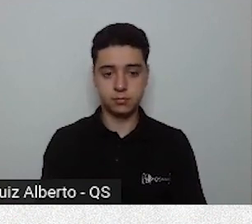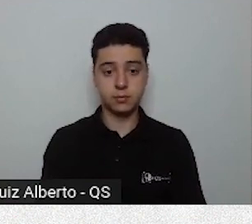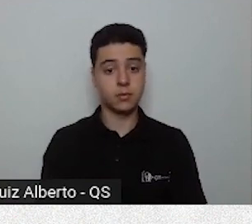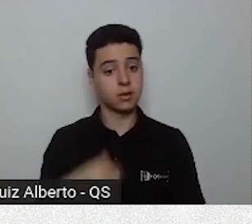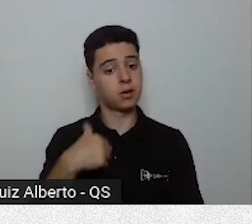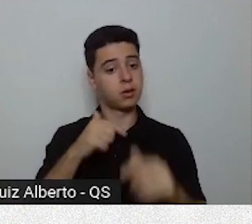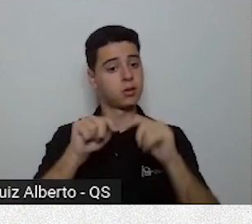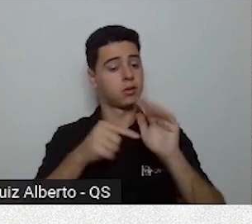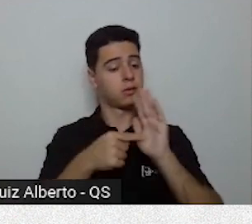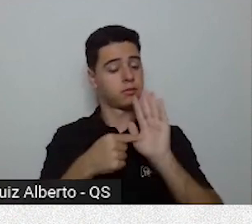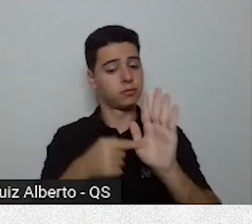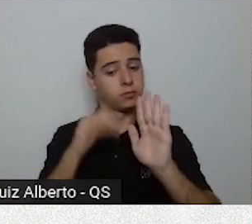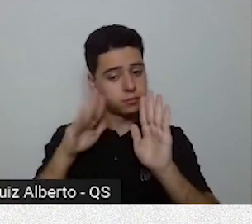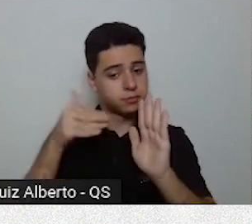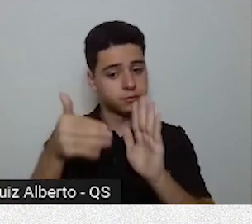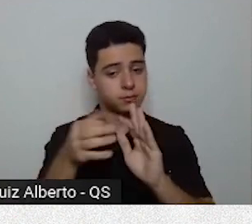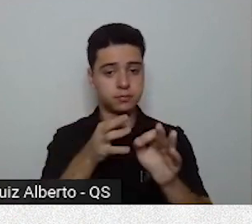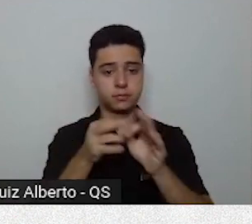trabalhar um pouco